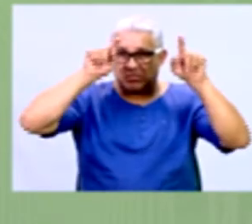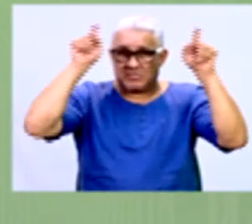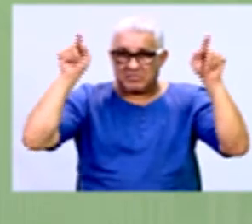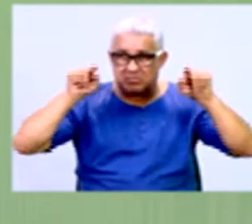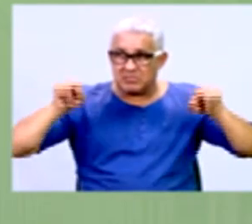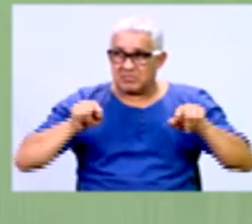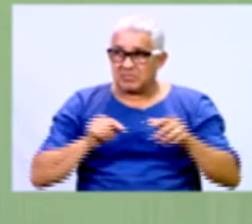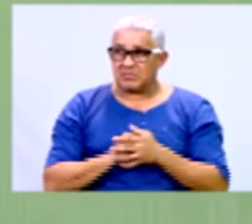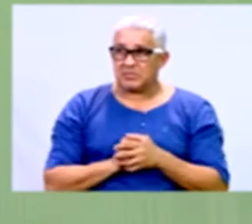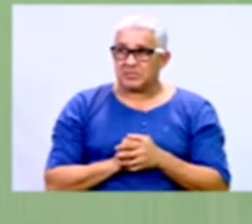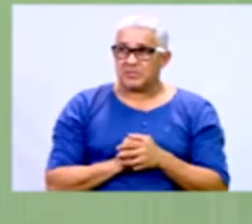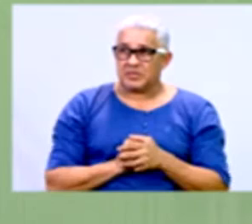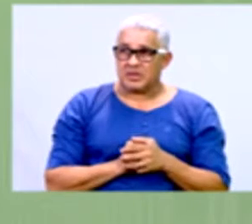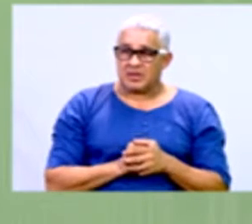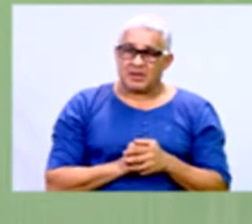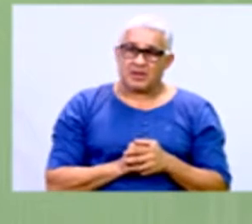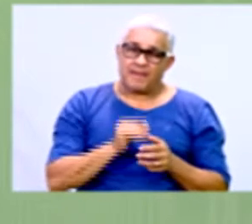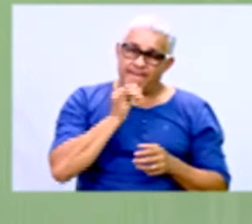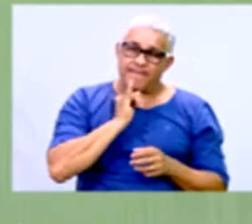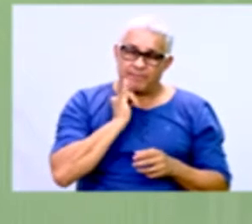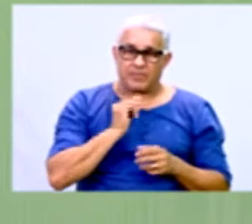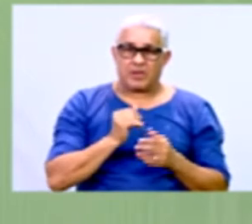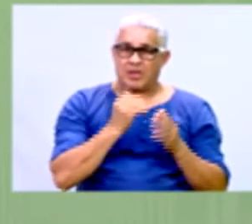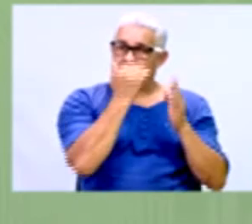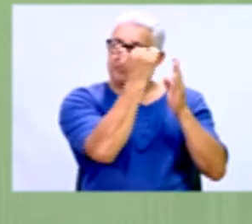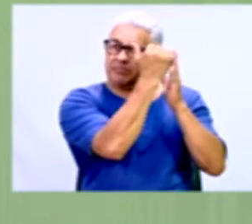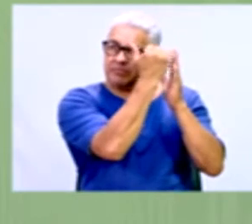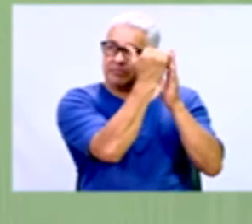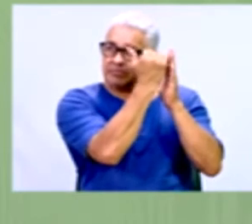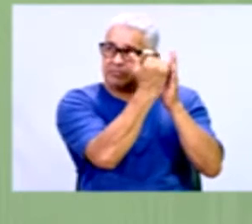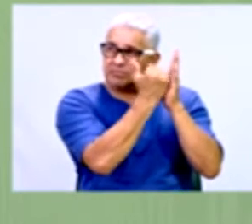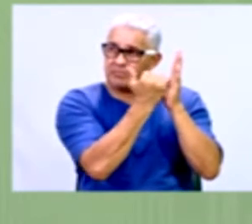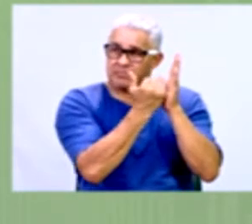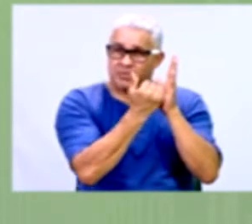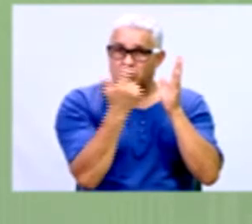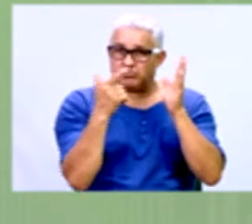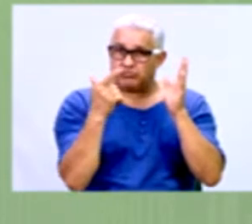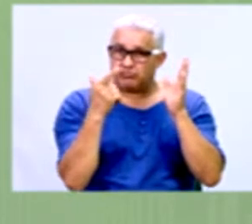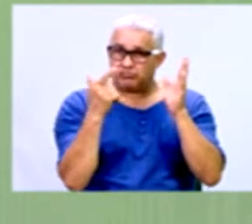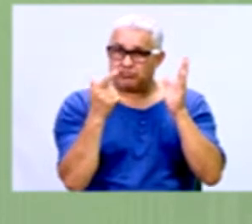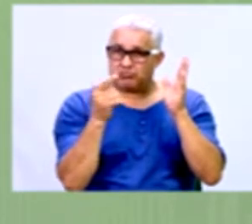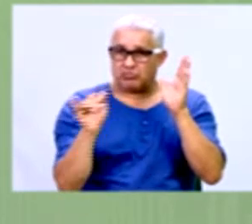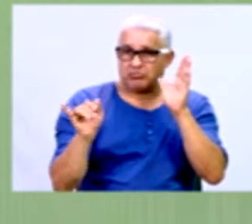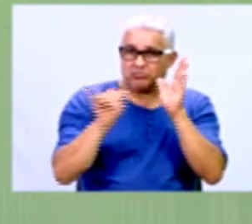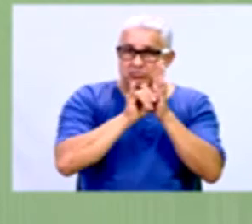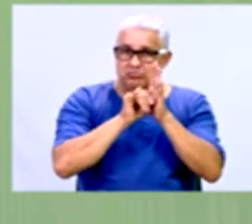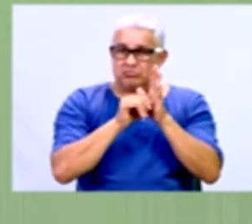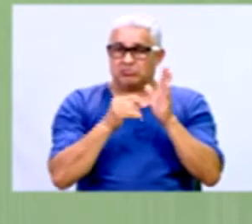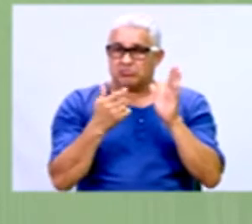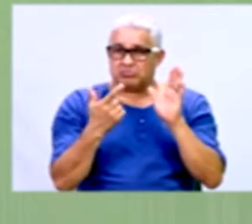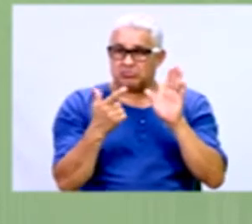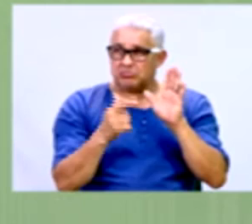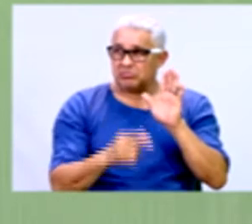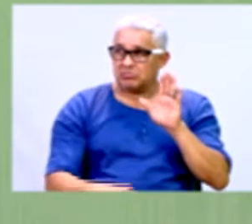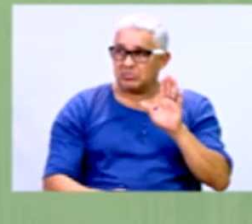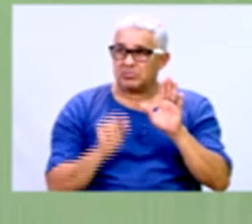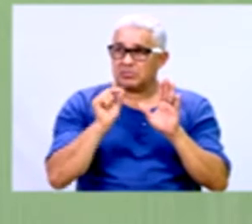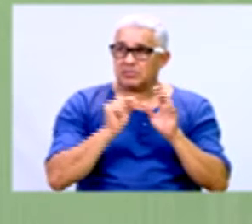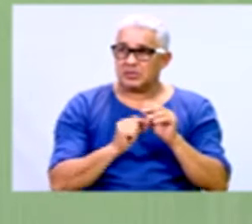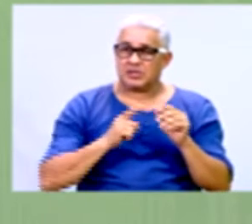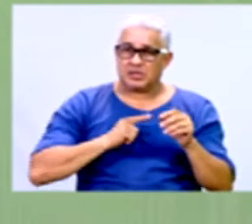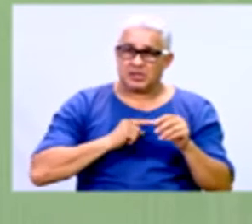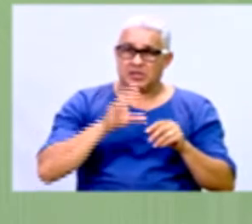caso a gente fazer uma lista, só que ela sem identificação. O que é? A gente vai ter